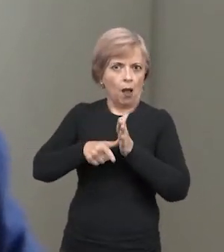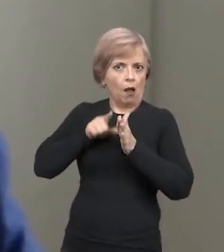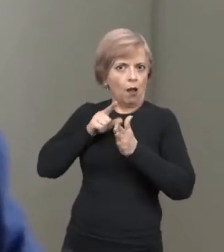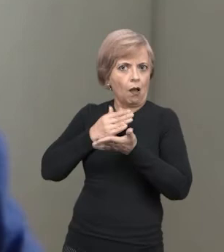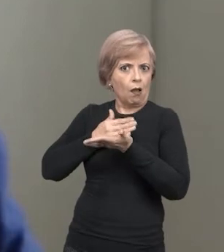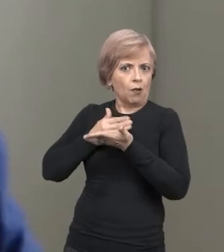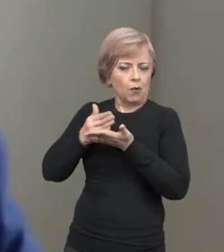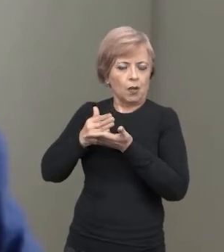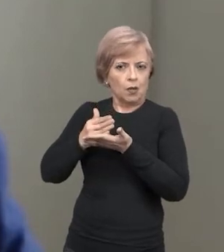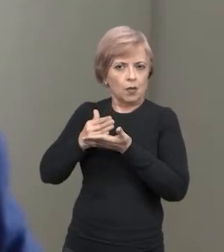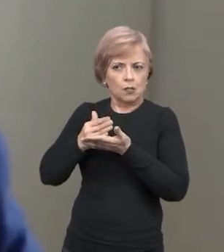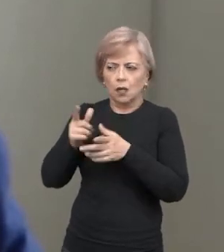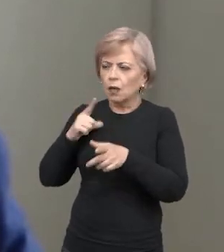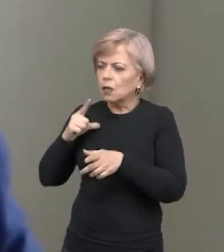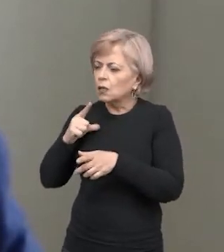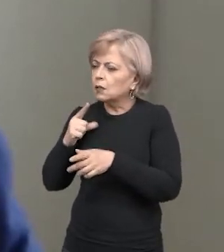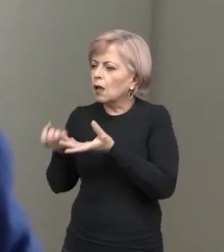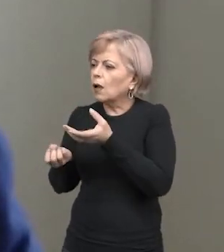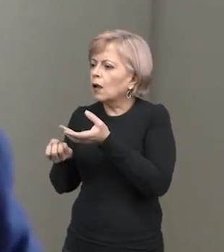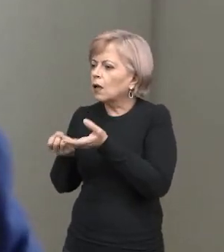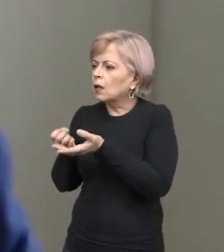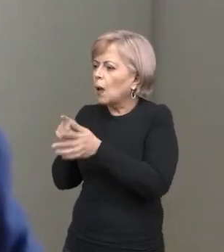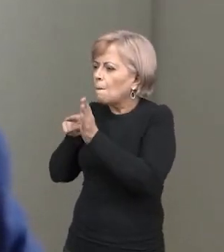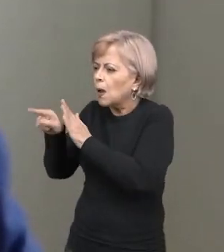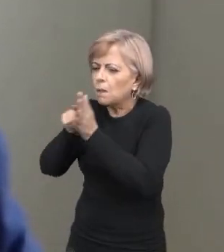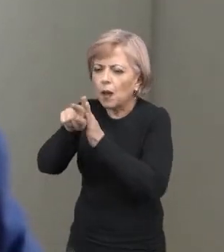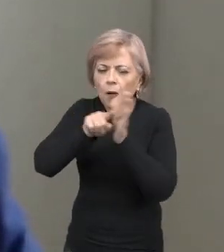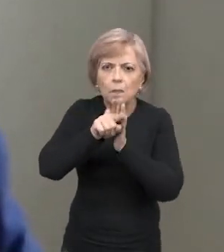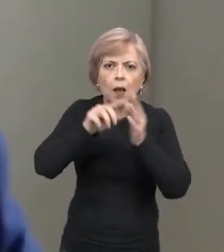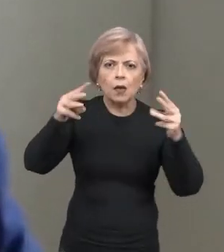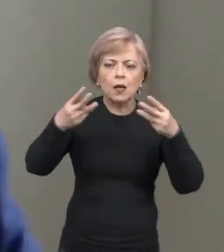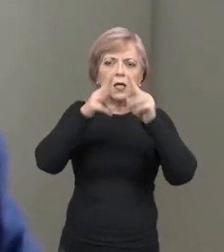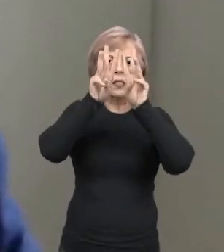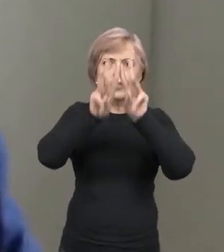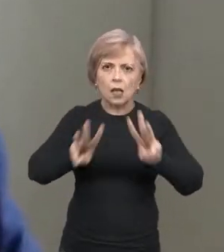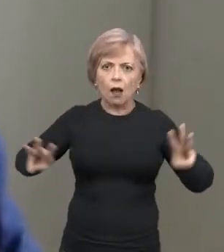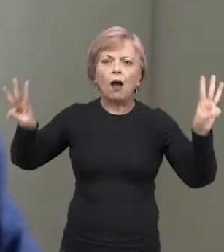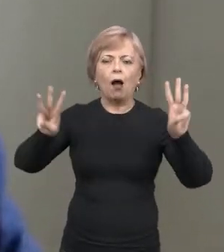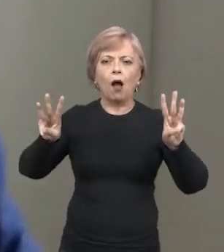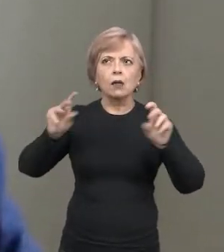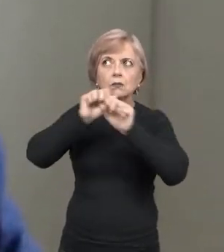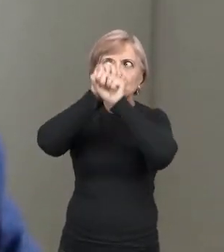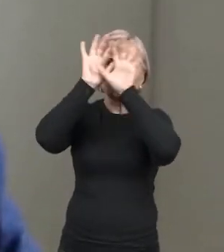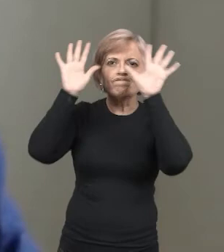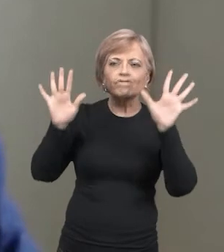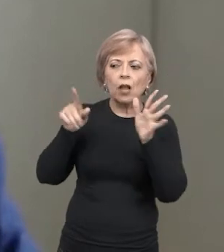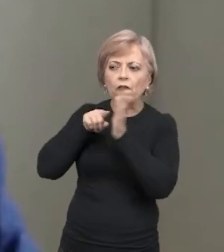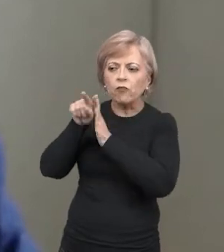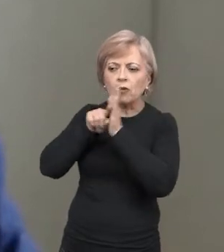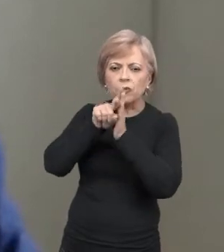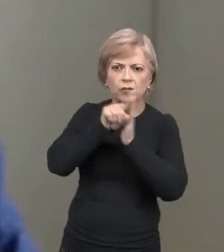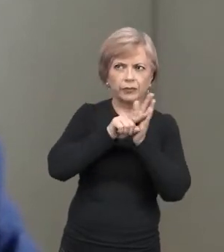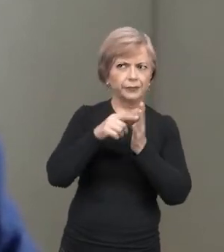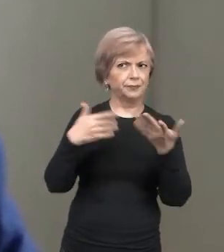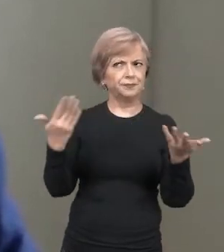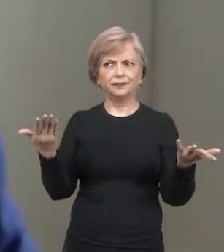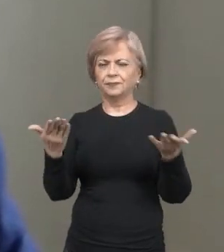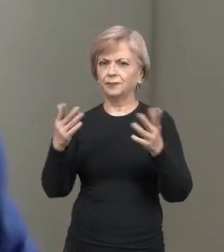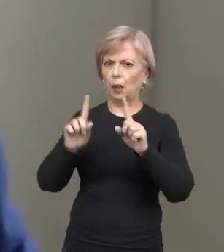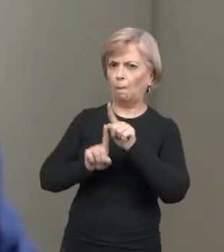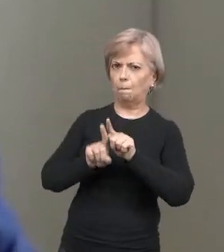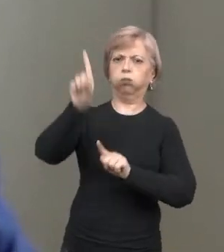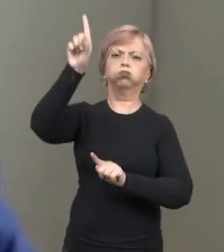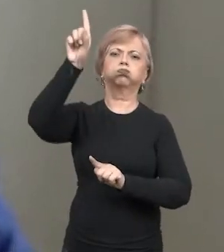base em fontes abertas e sites de transparência, onde verificamos uma série de discrepâncias